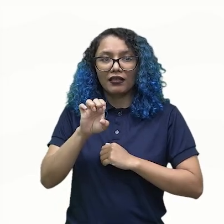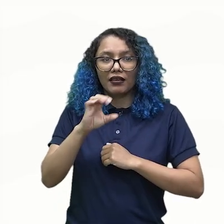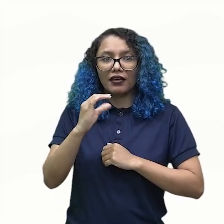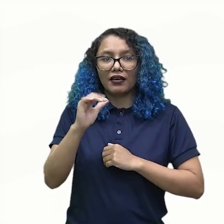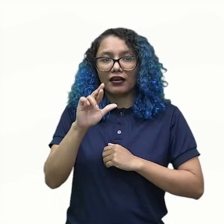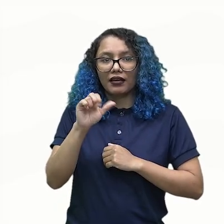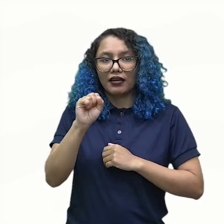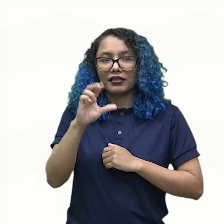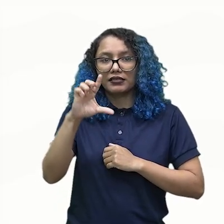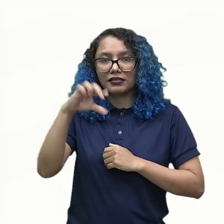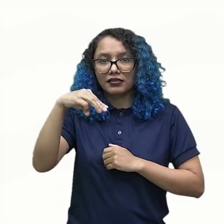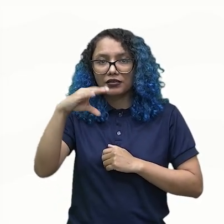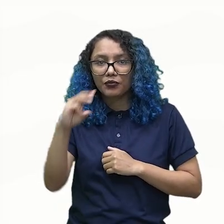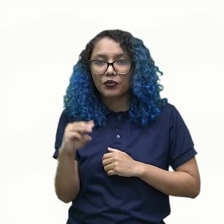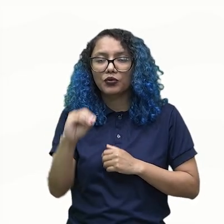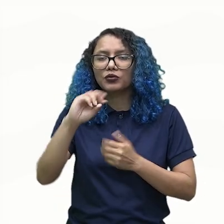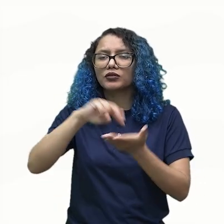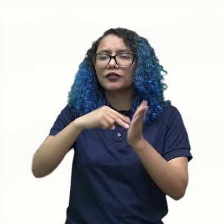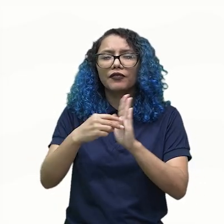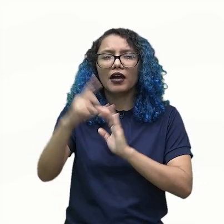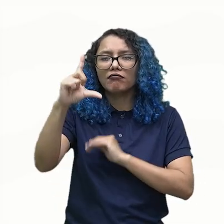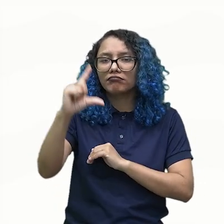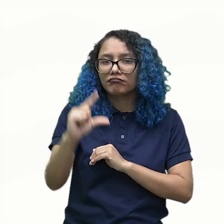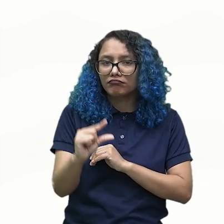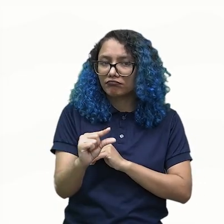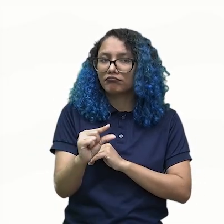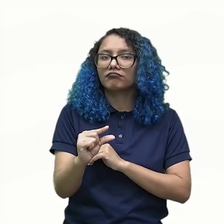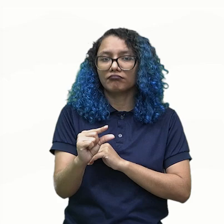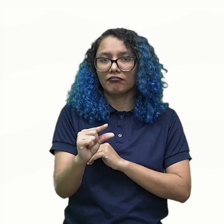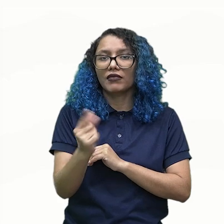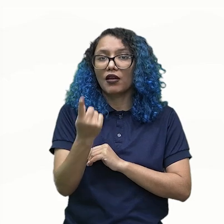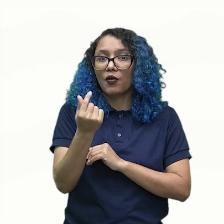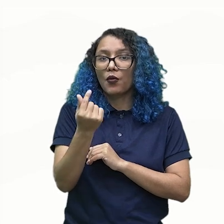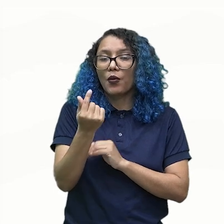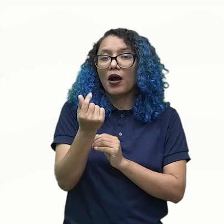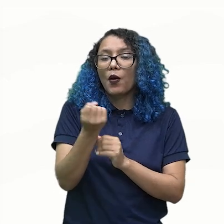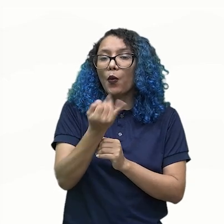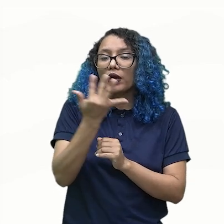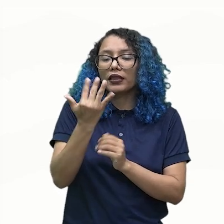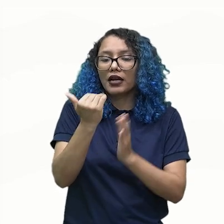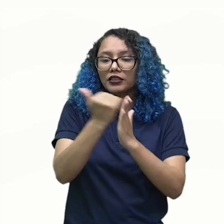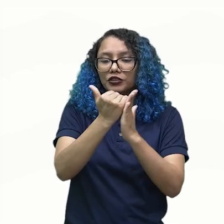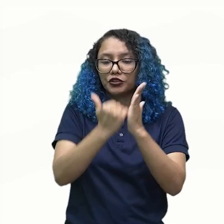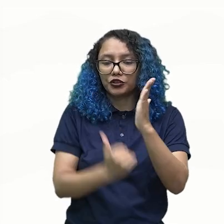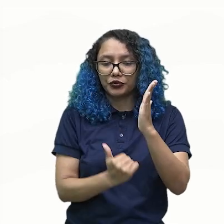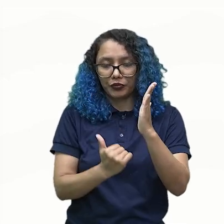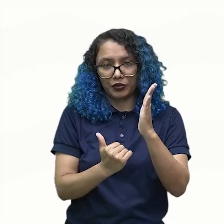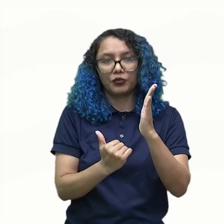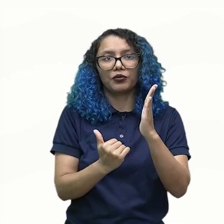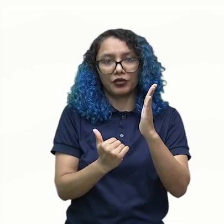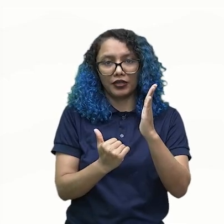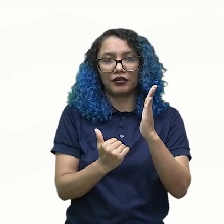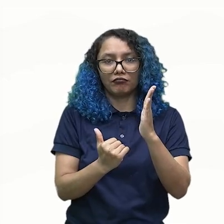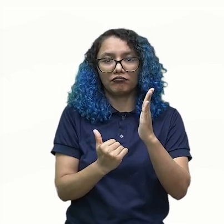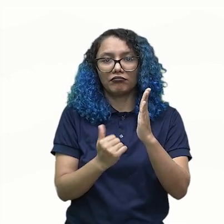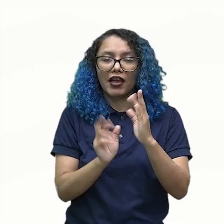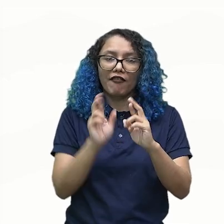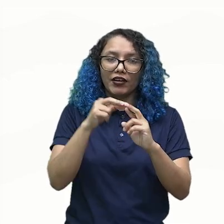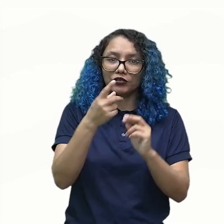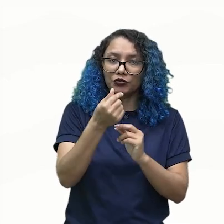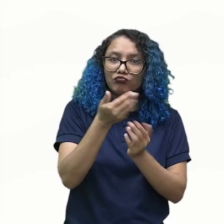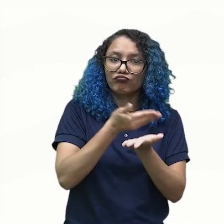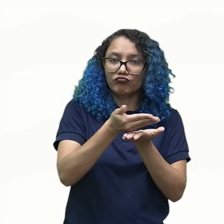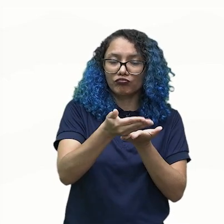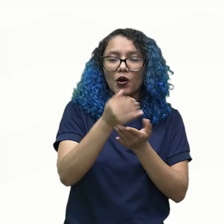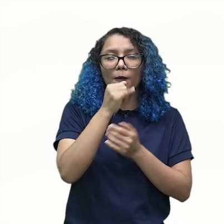vem de desconto, ou seja, é o valor que a gente subtrai uma porcentagem do valor inicial. Por